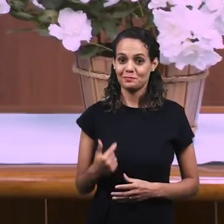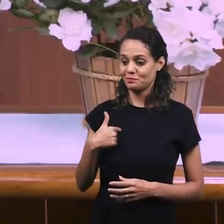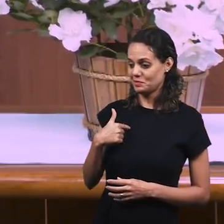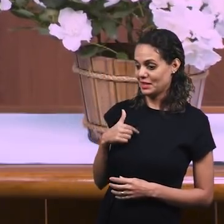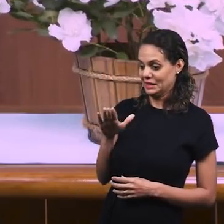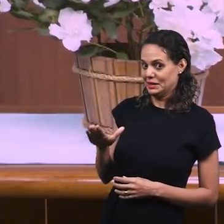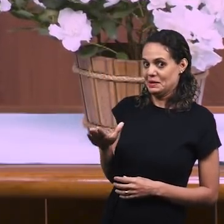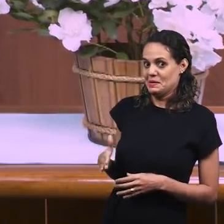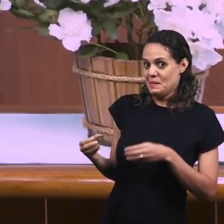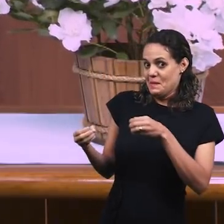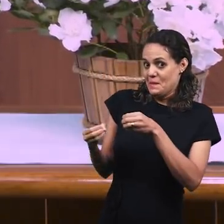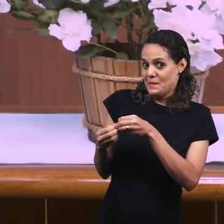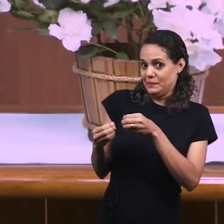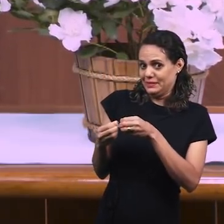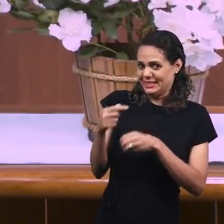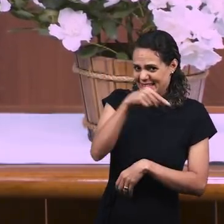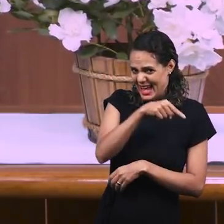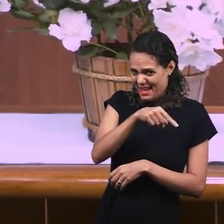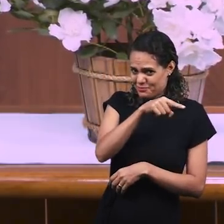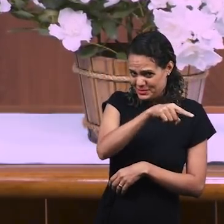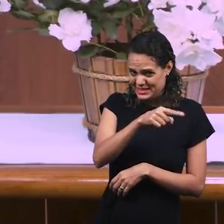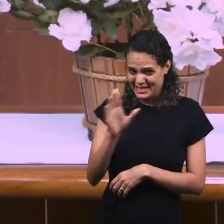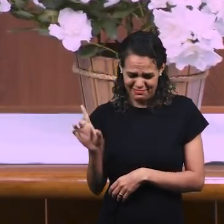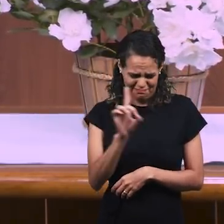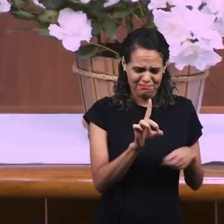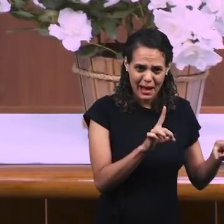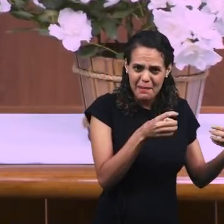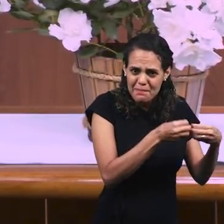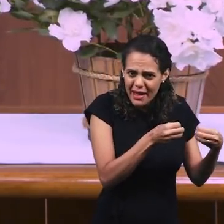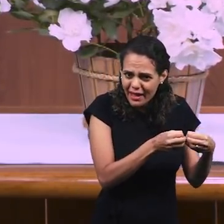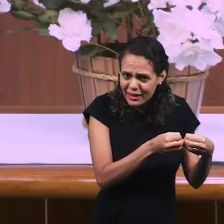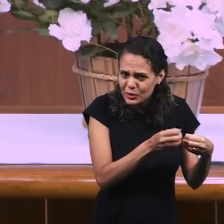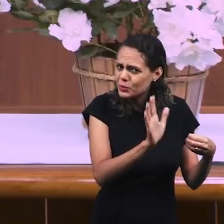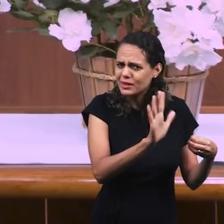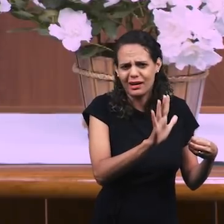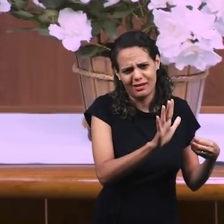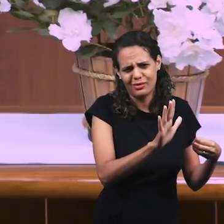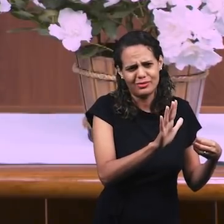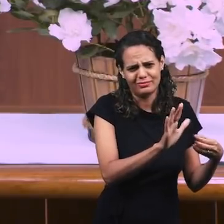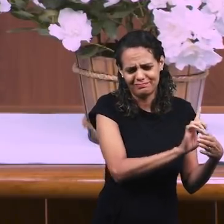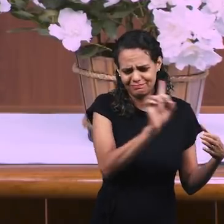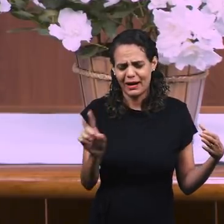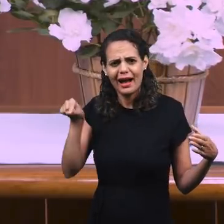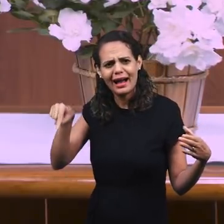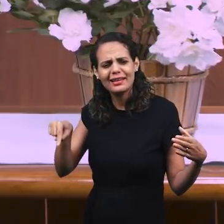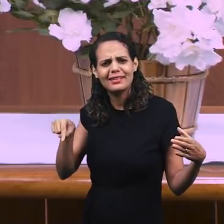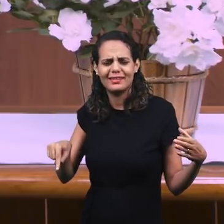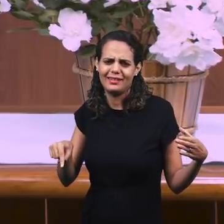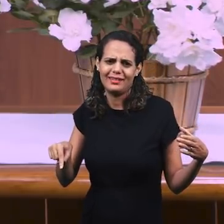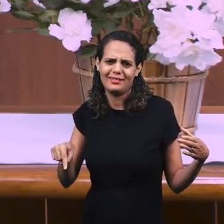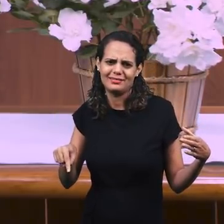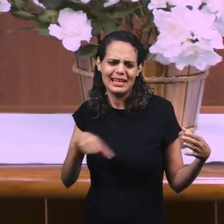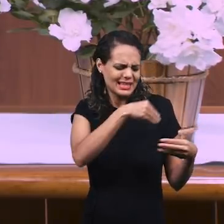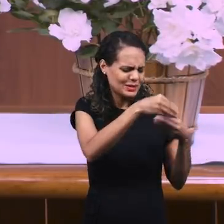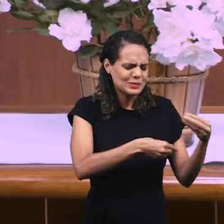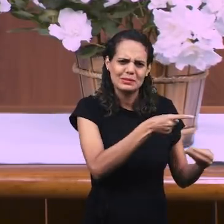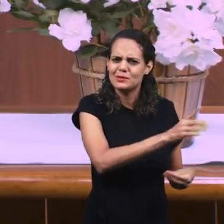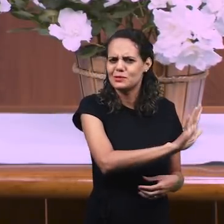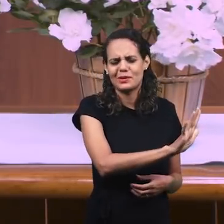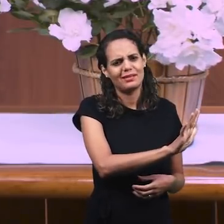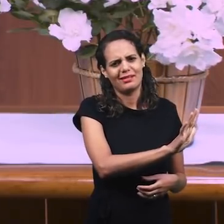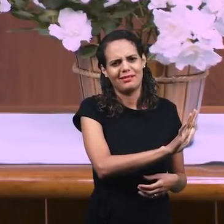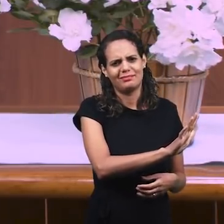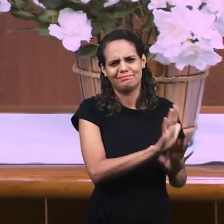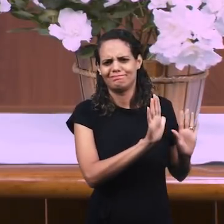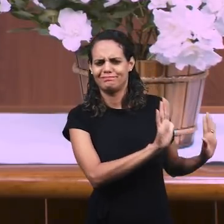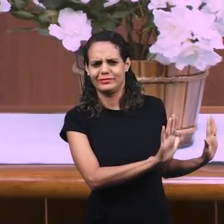nem falar. É bom nem ficar perto, porque senão eles podem te contaminar. Então, o momento que nós estamos vivendo agora é isso.